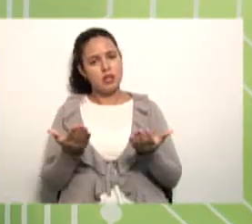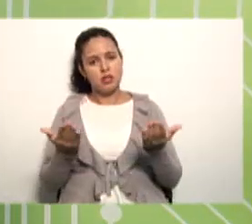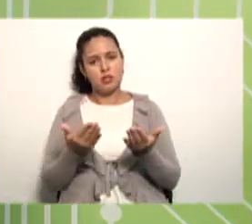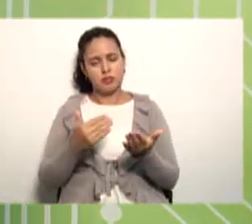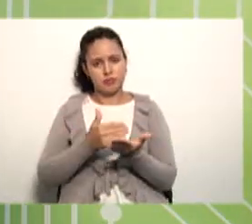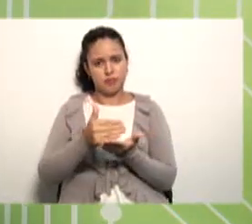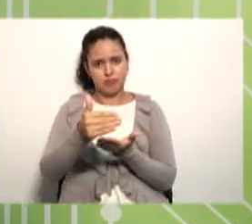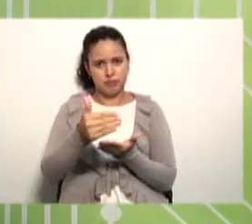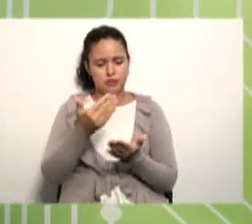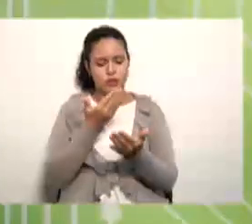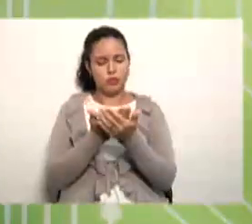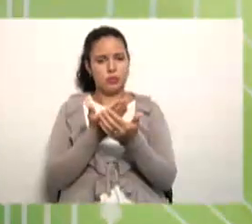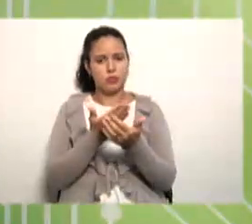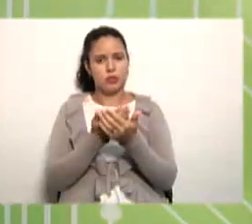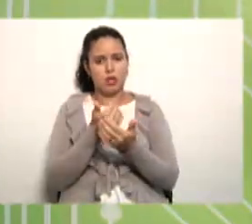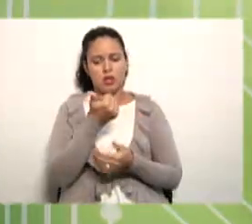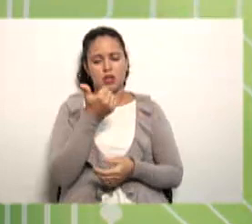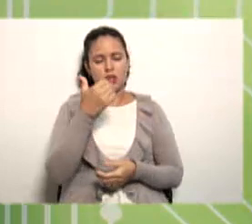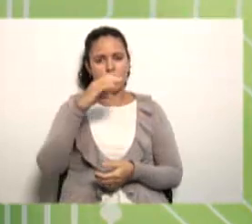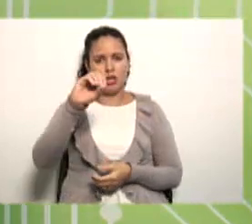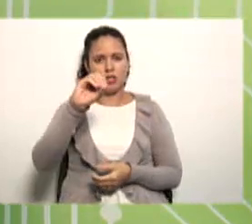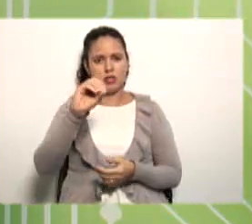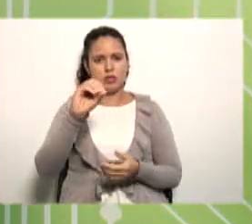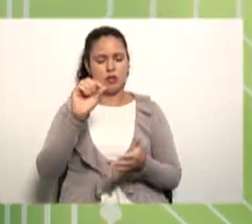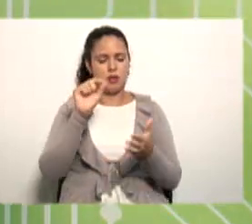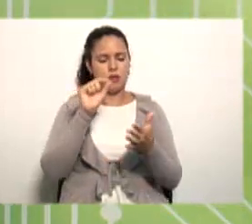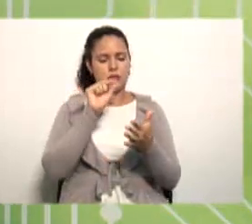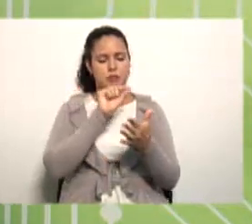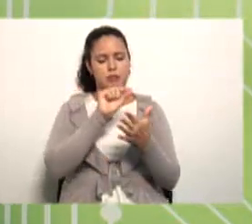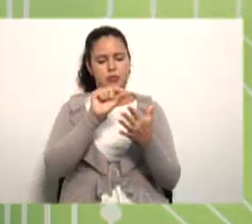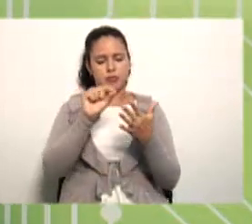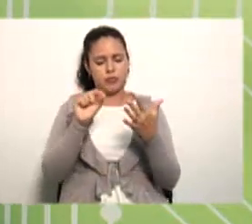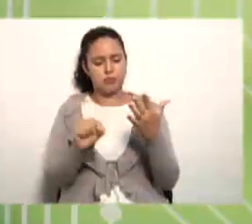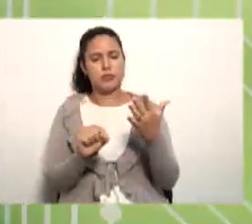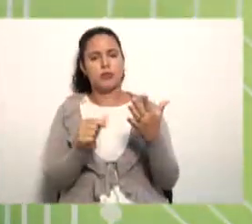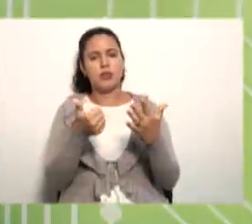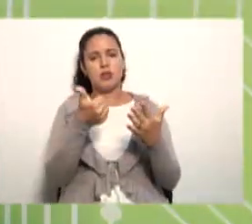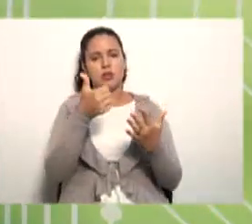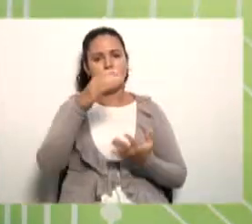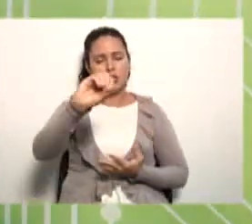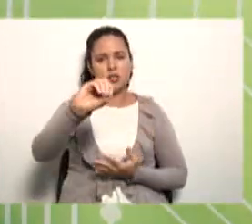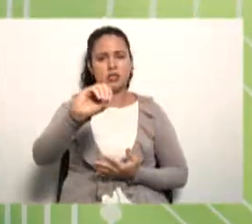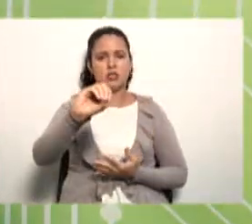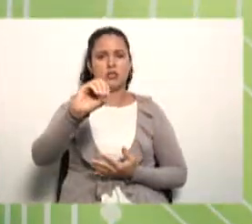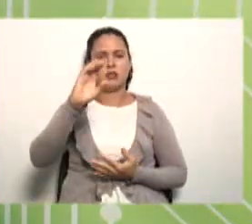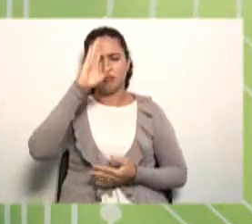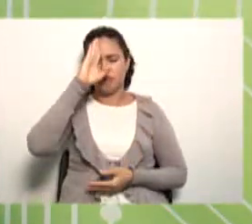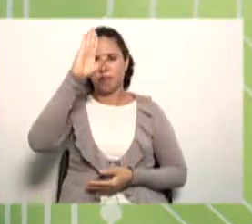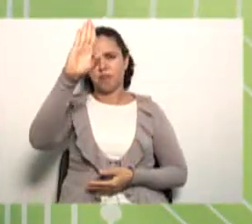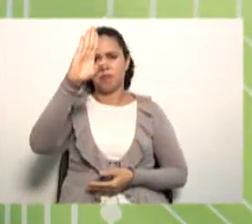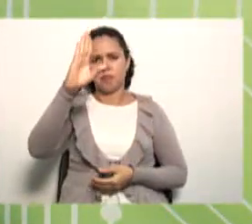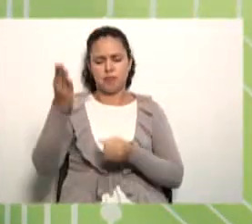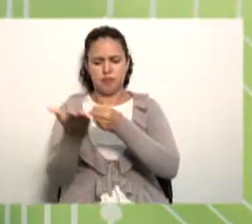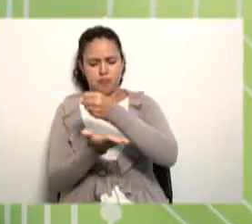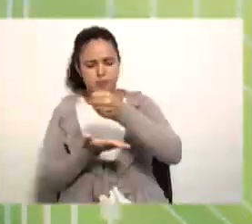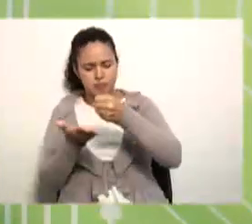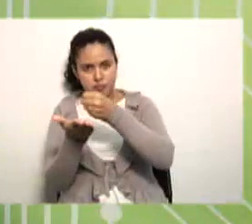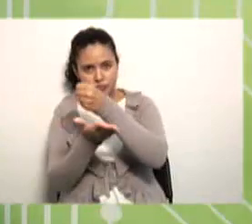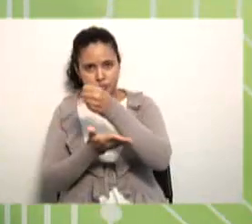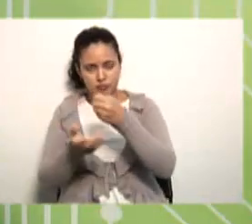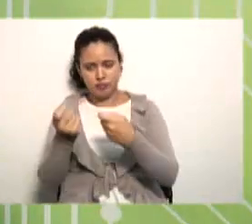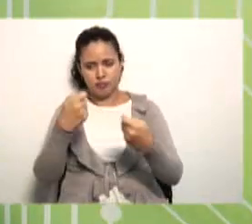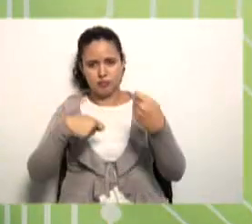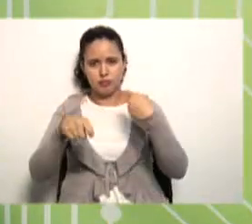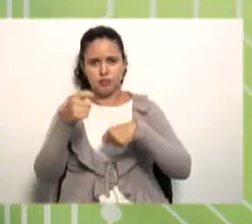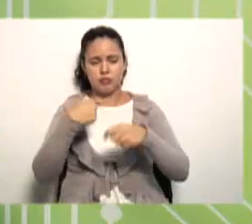10 grandes princípios que vão nortear a economia. Esses princípios são baseados num livro muito importante de um economista americano